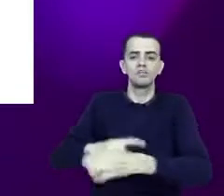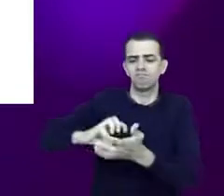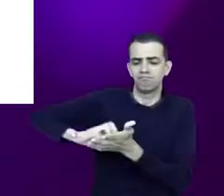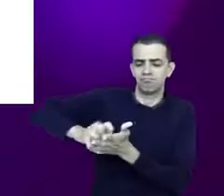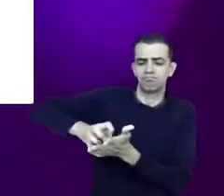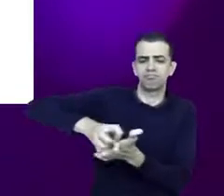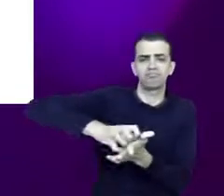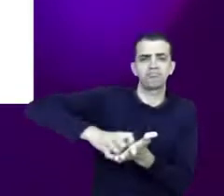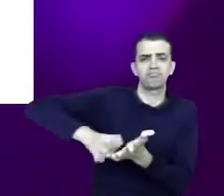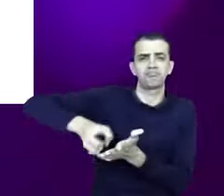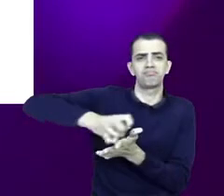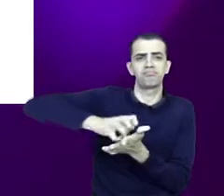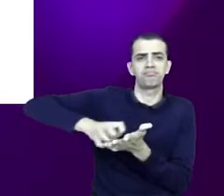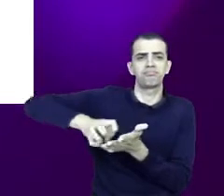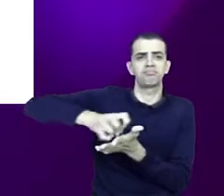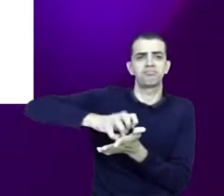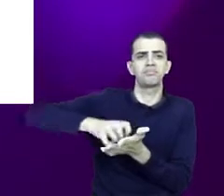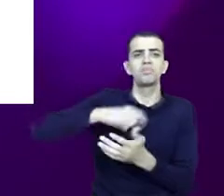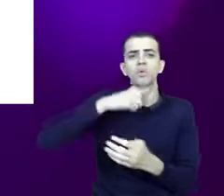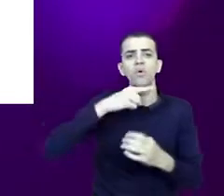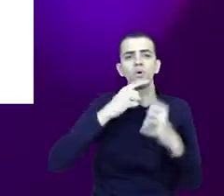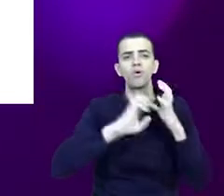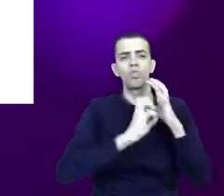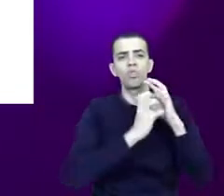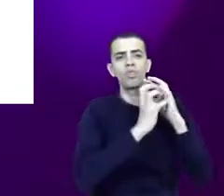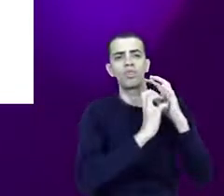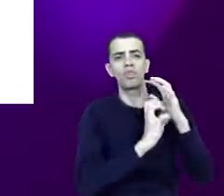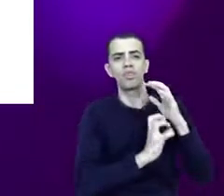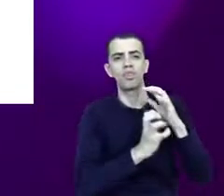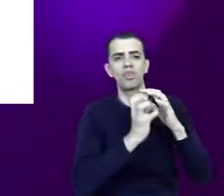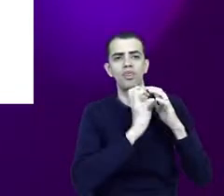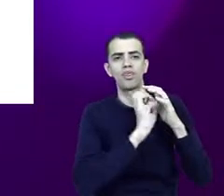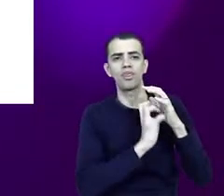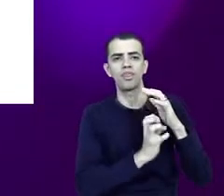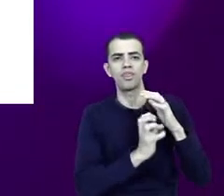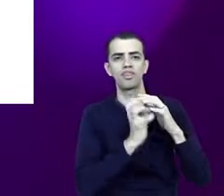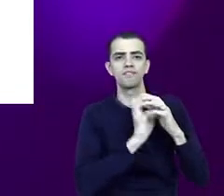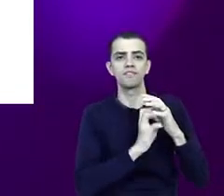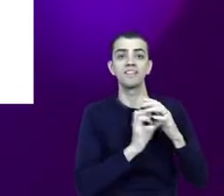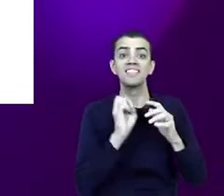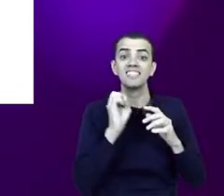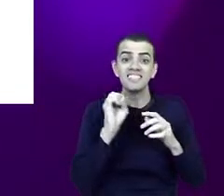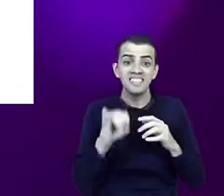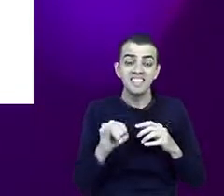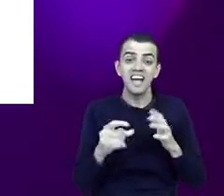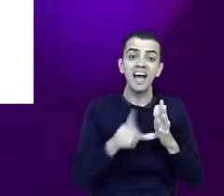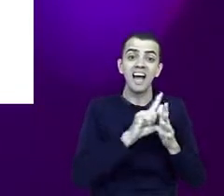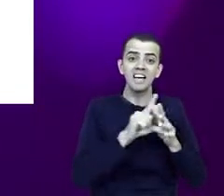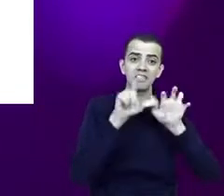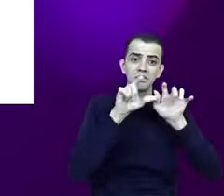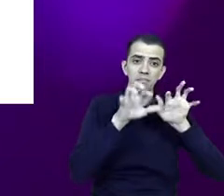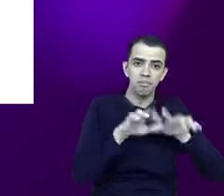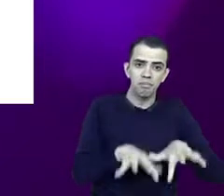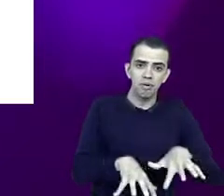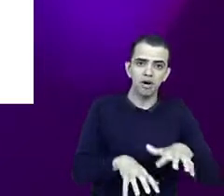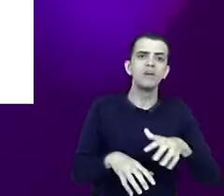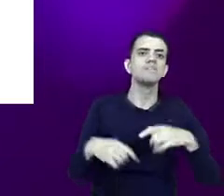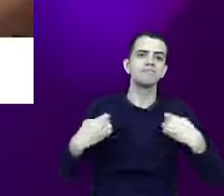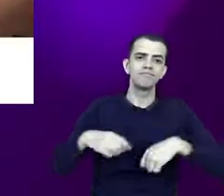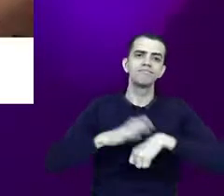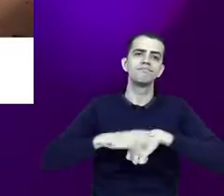vez programado, você vai ter que usar a fresa manualmente para poder fazer a